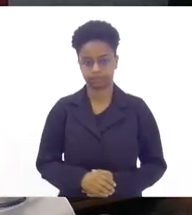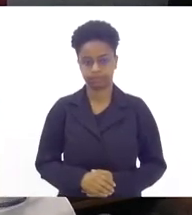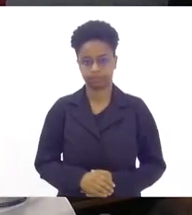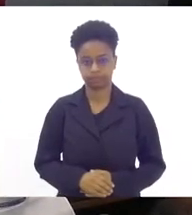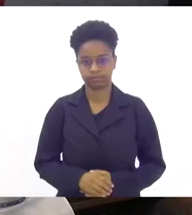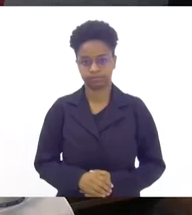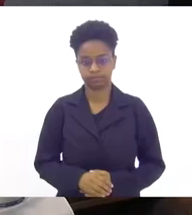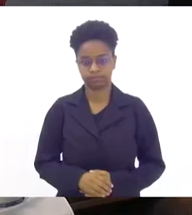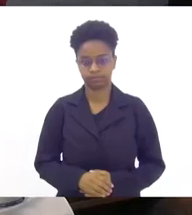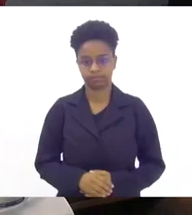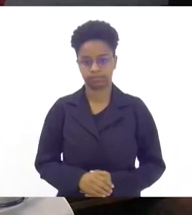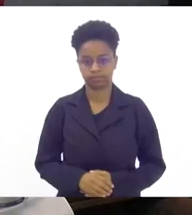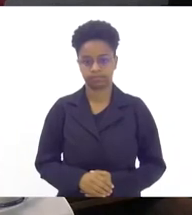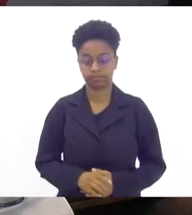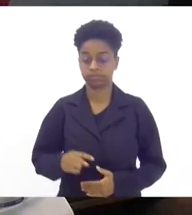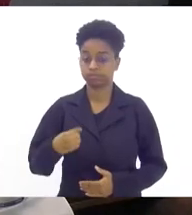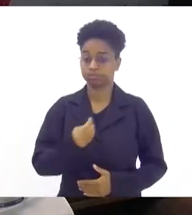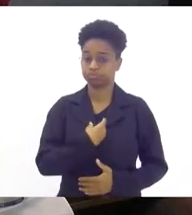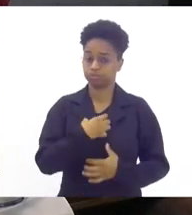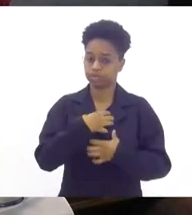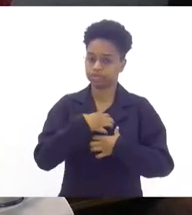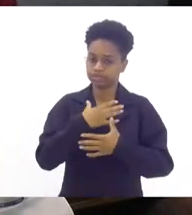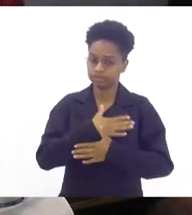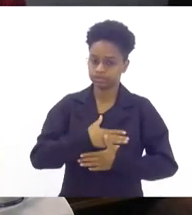nos traz satisfação